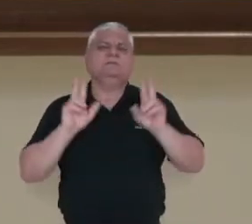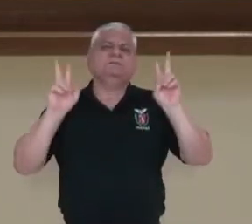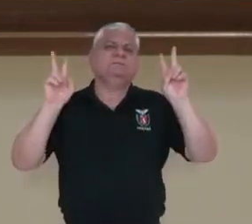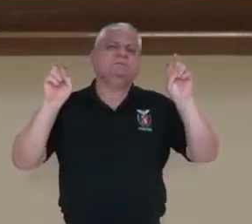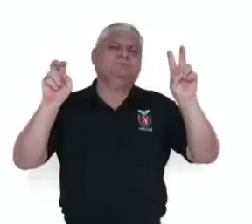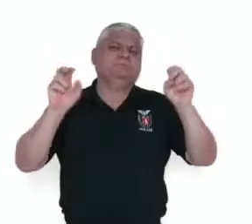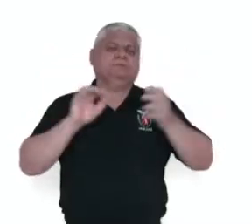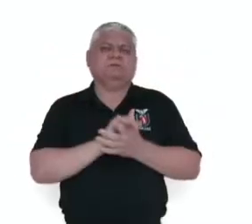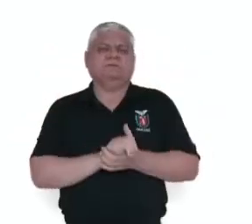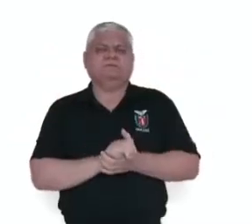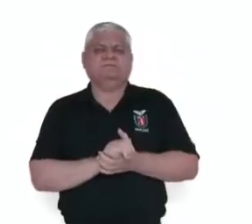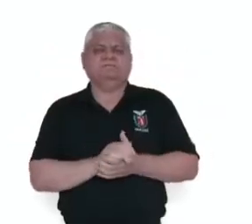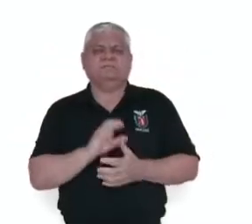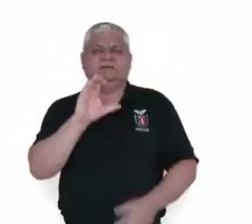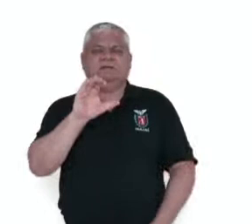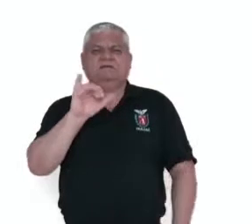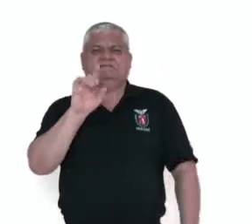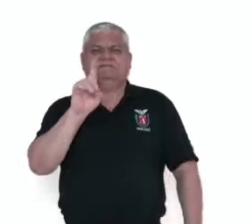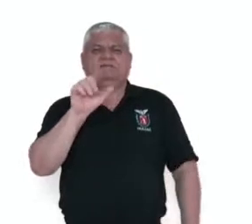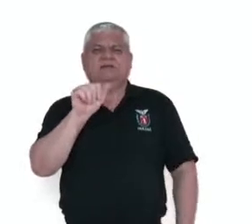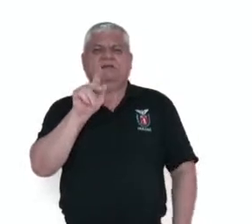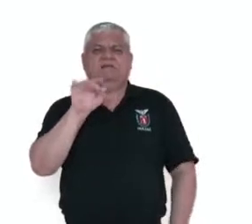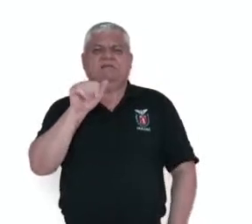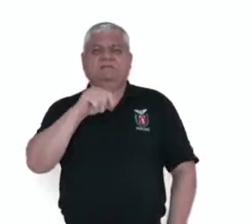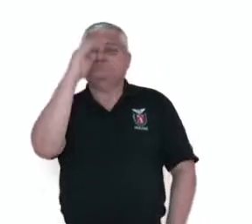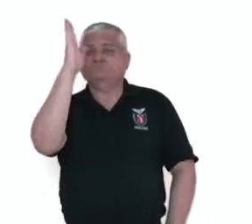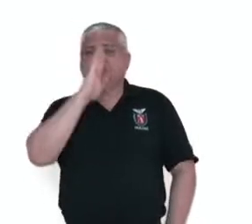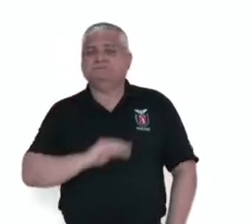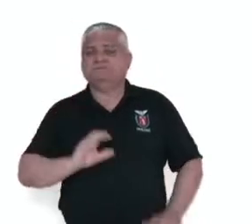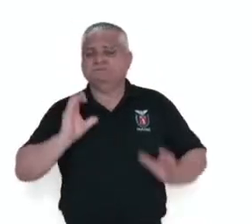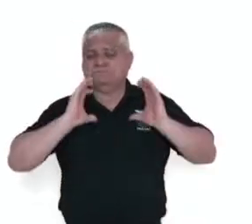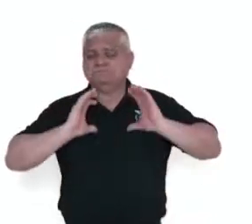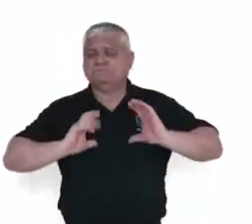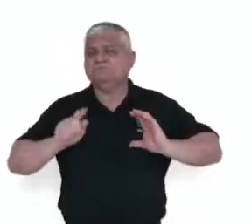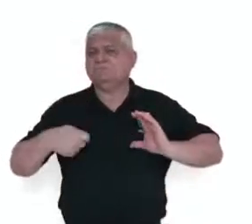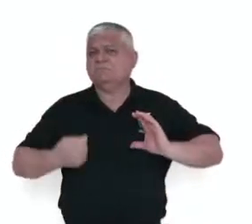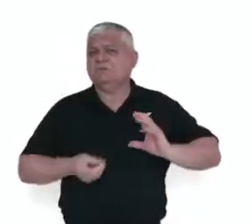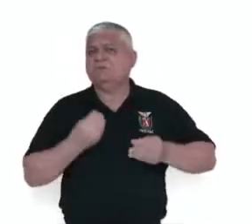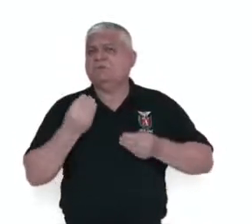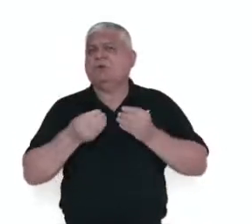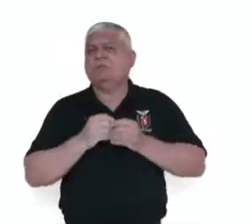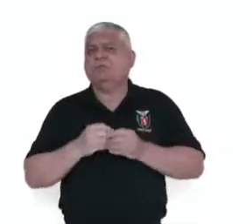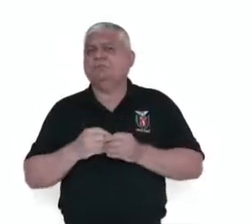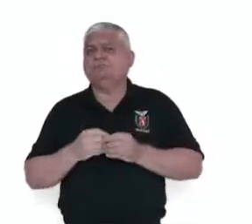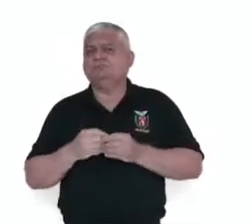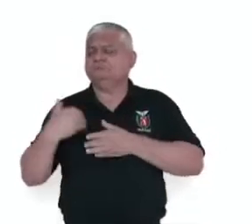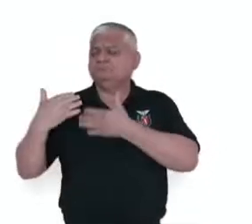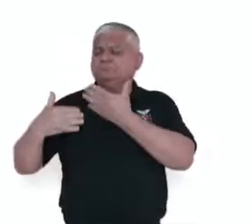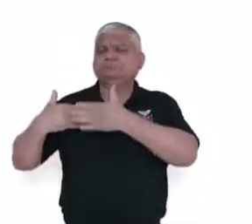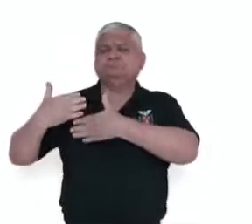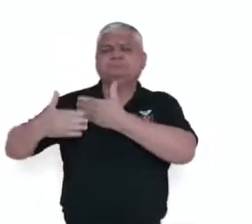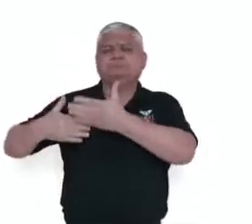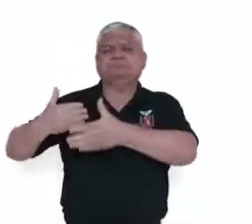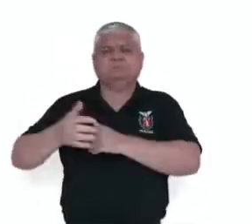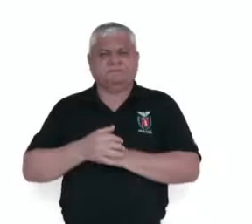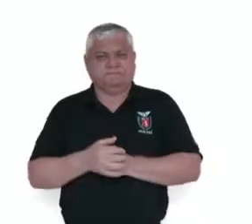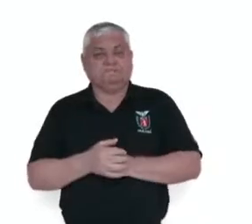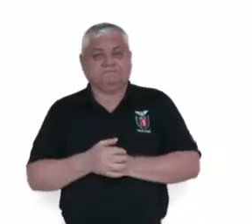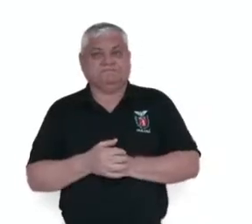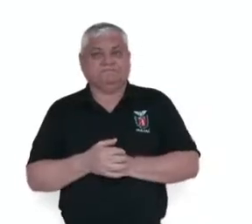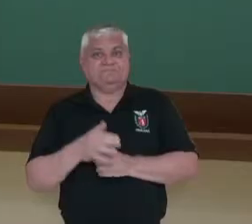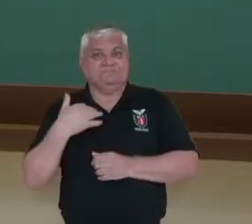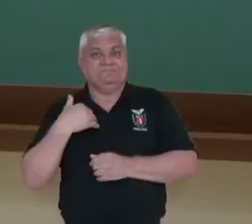aí da cidadania no Brasil. Vamos compreender a trajetória da cidadania no Brasil,